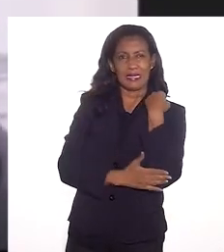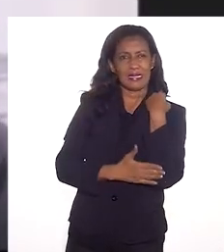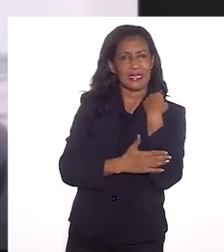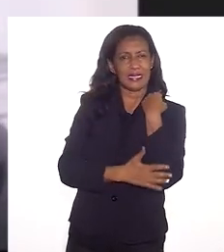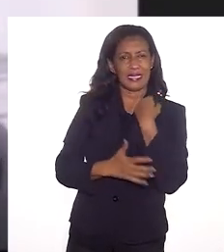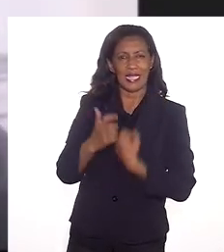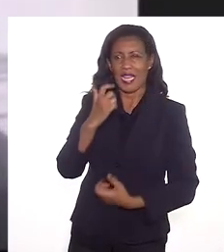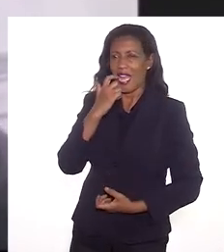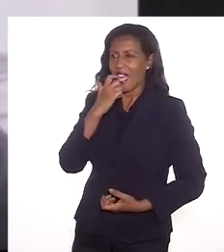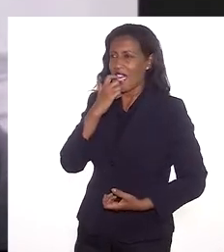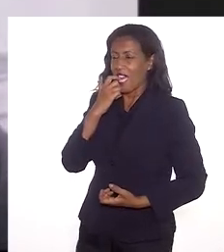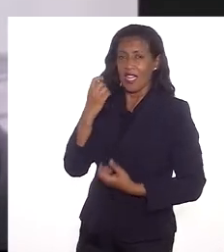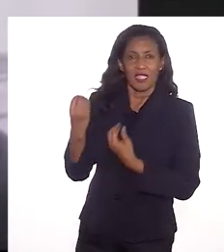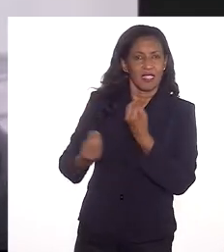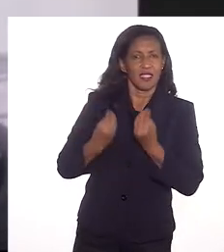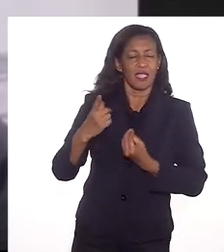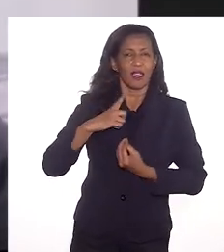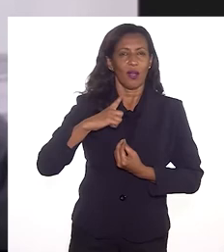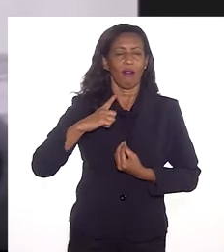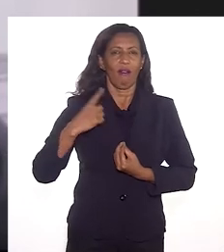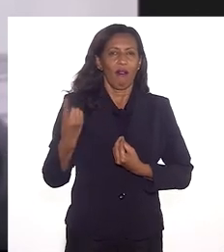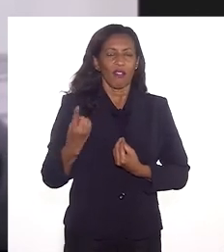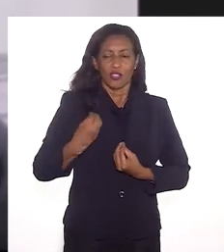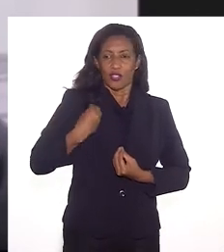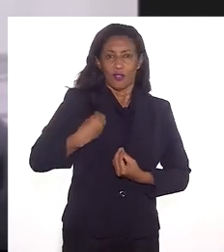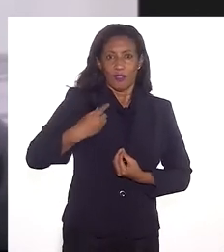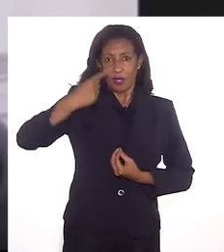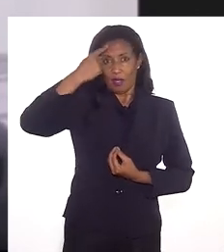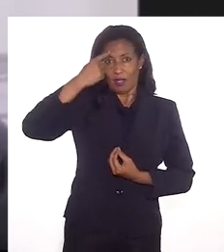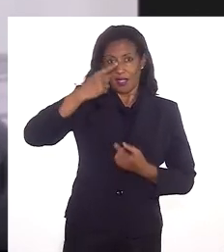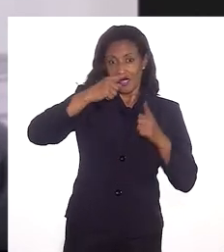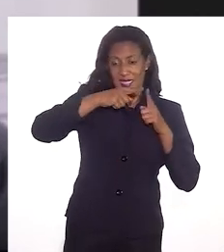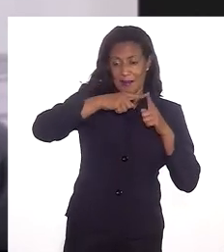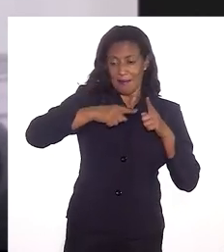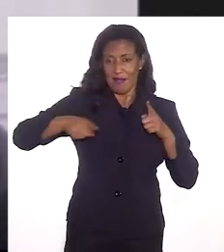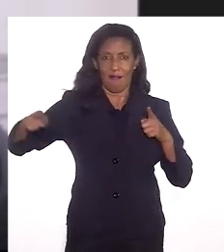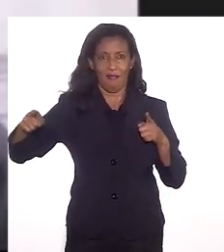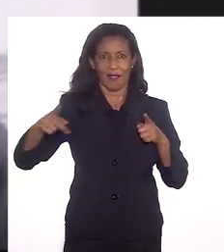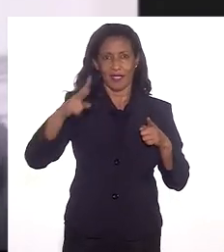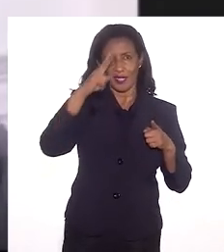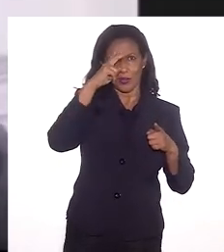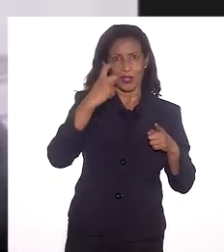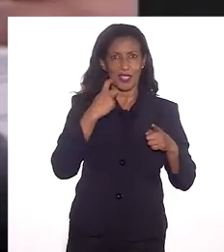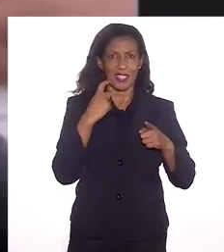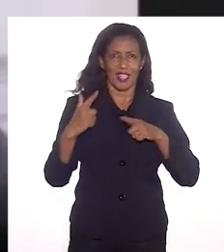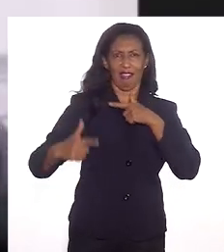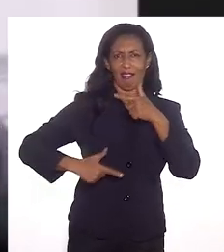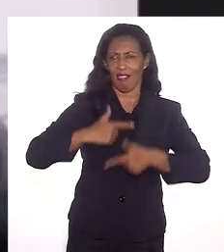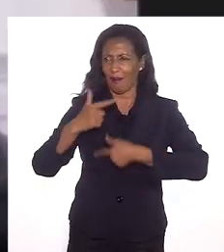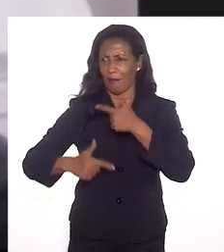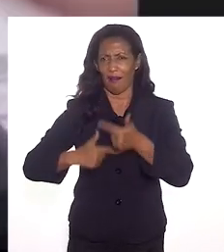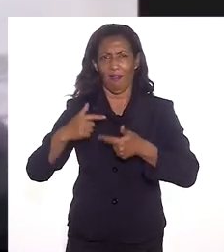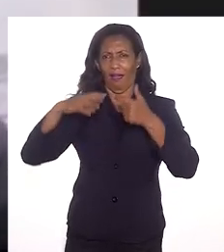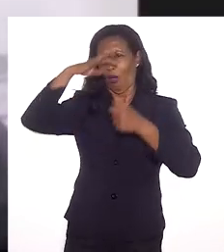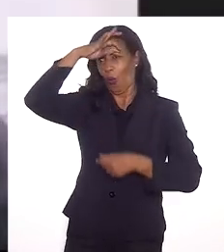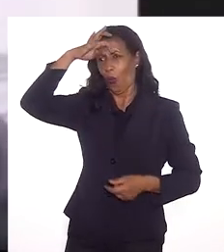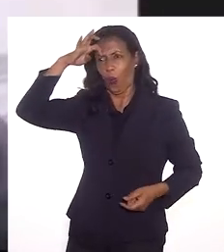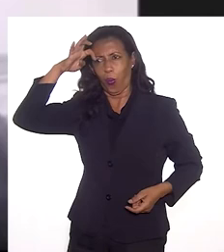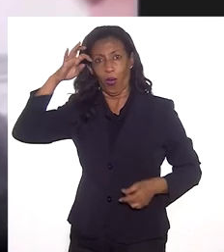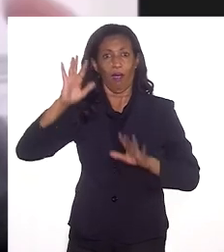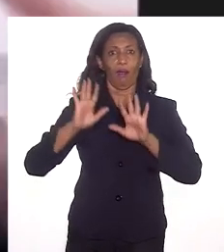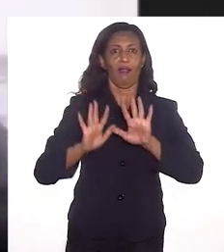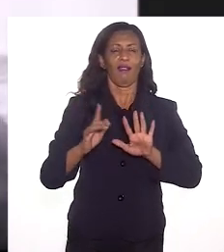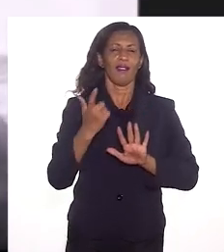a gente tem o privilégio de poder durante durante a semana né de segunda a sexta trabalhar